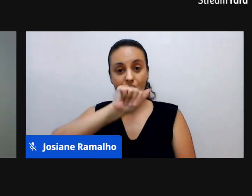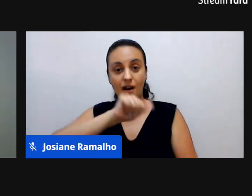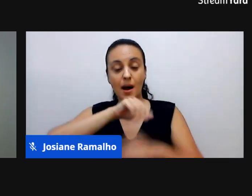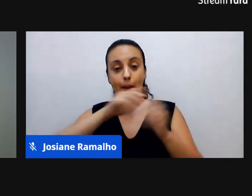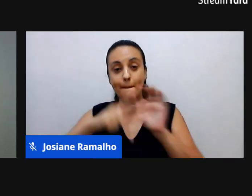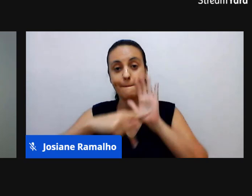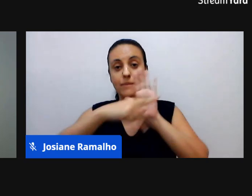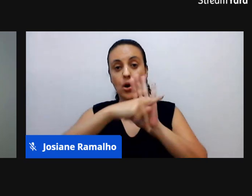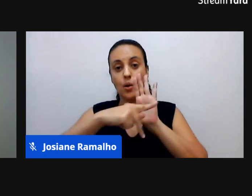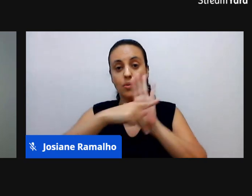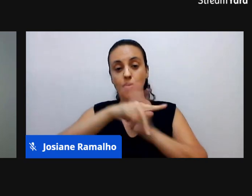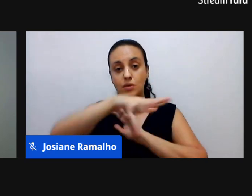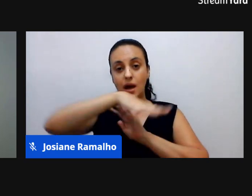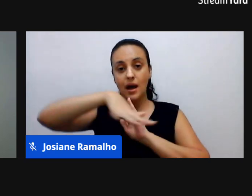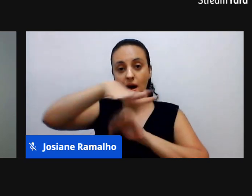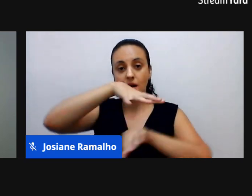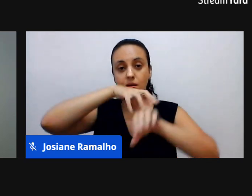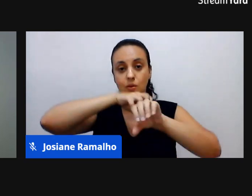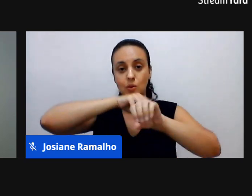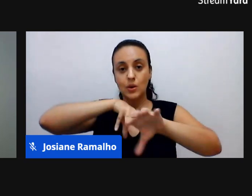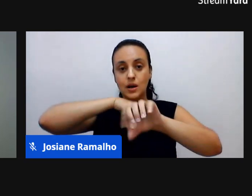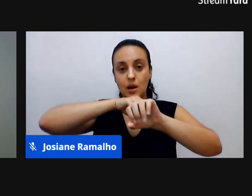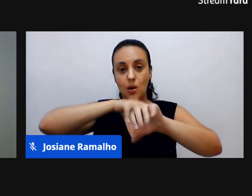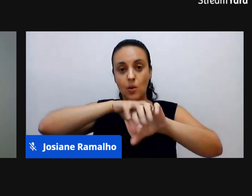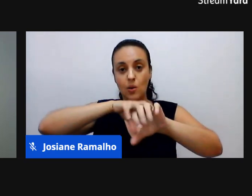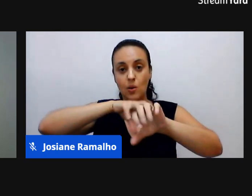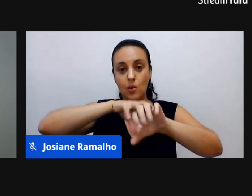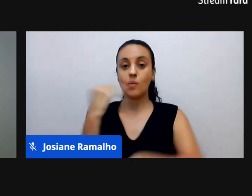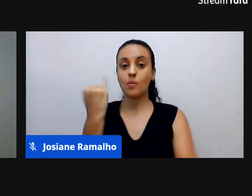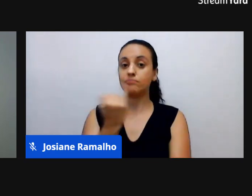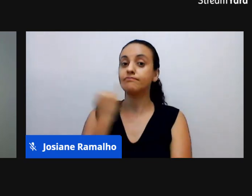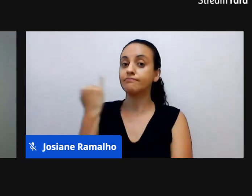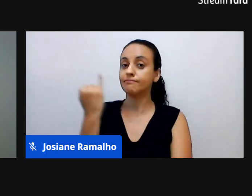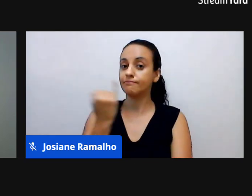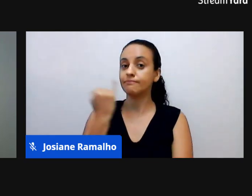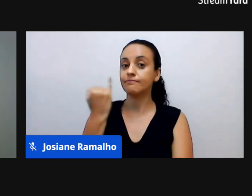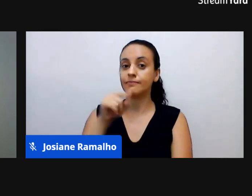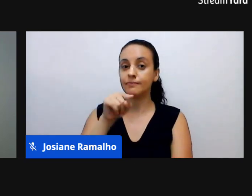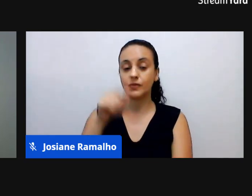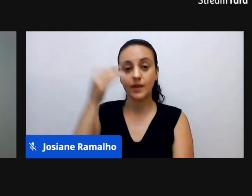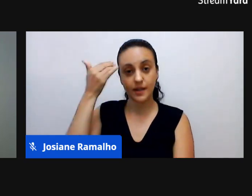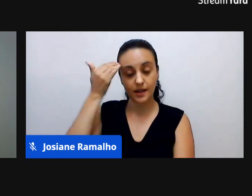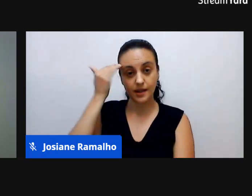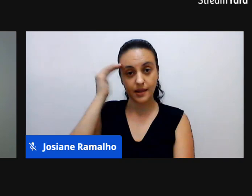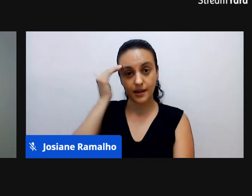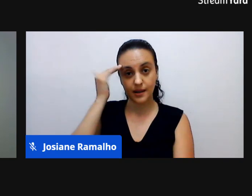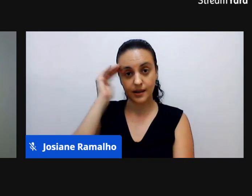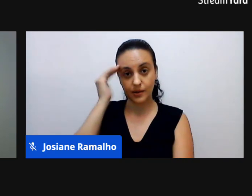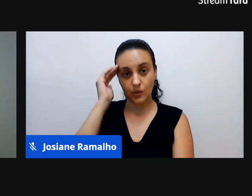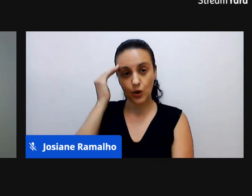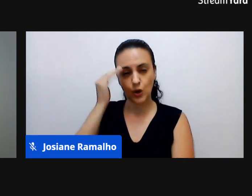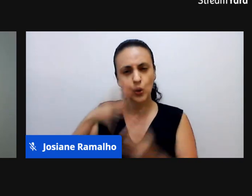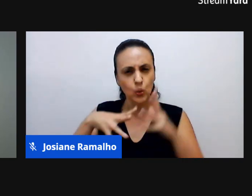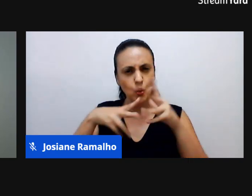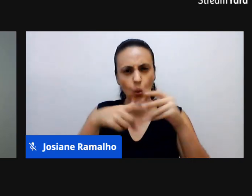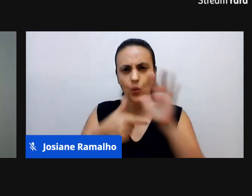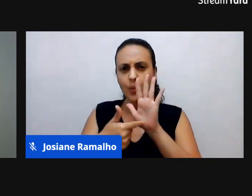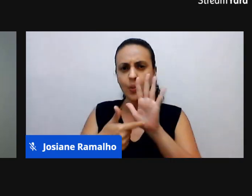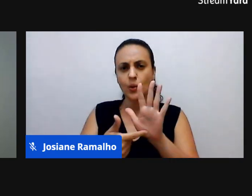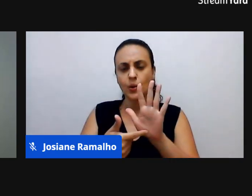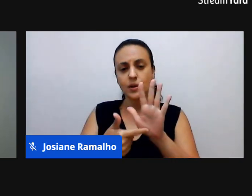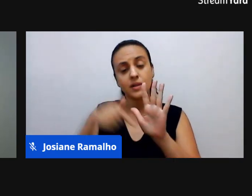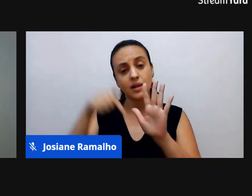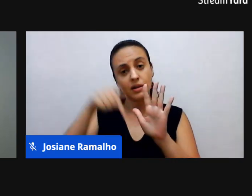Canva educacional. Então, é muito importante que vocês entendam que tudo que será apresentado aqui tem